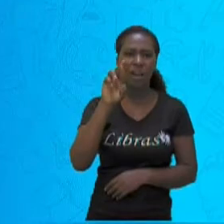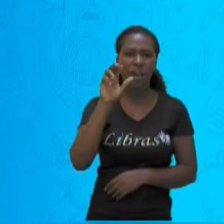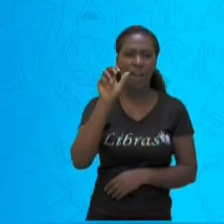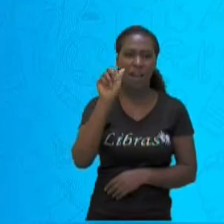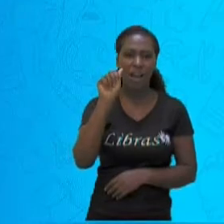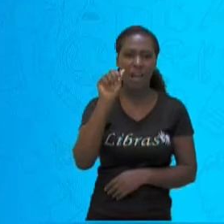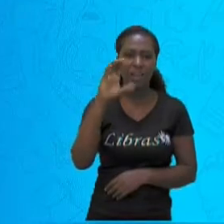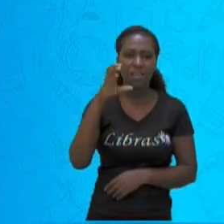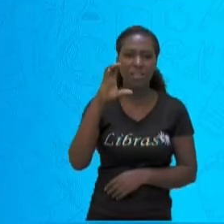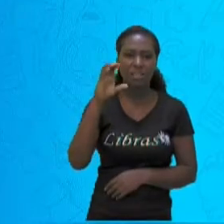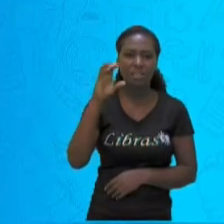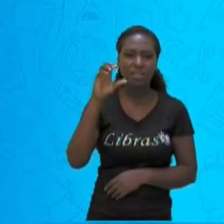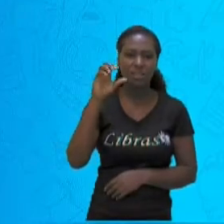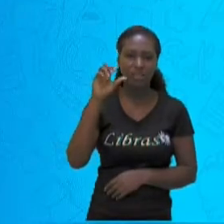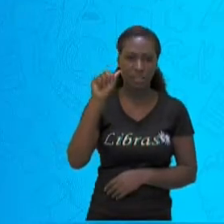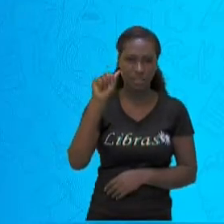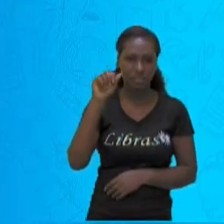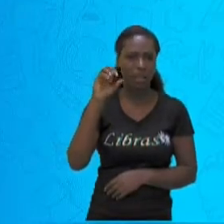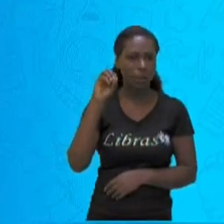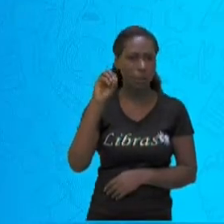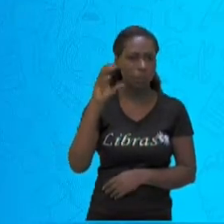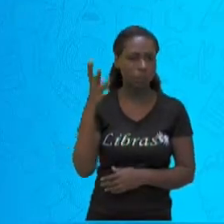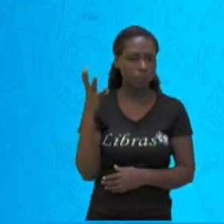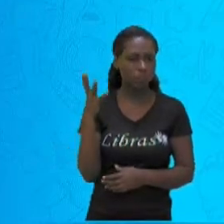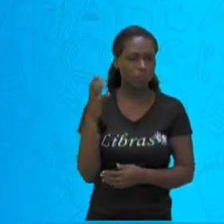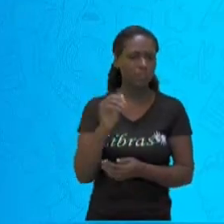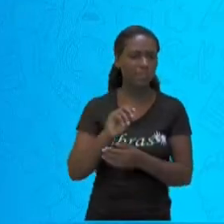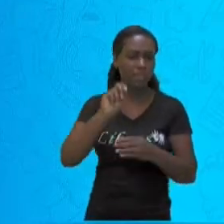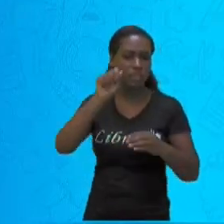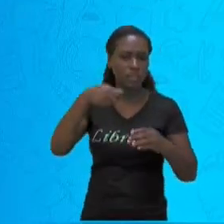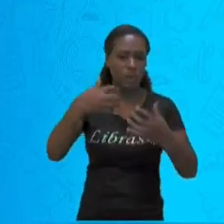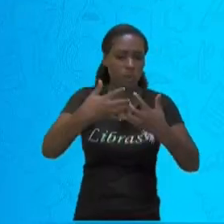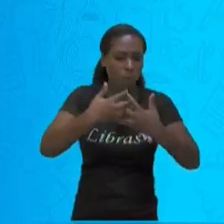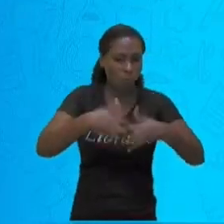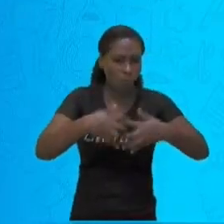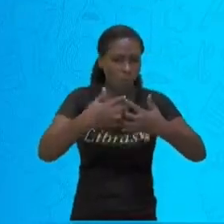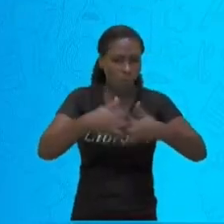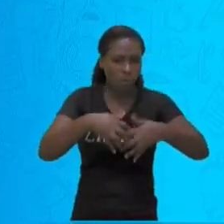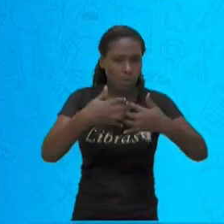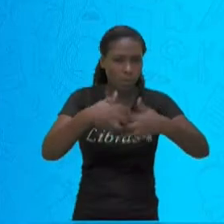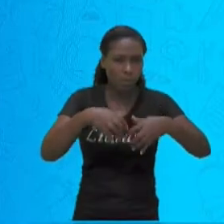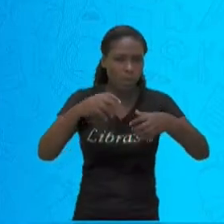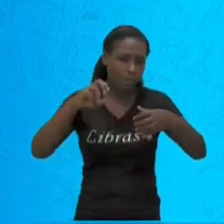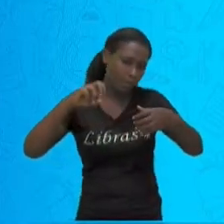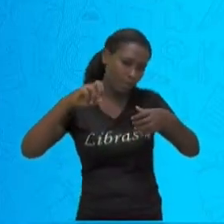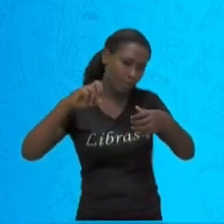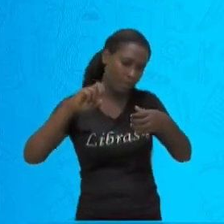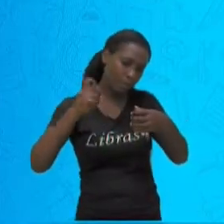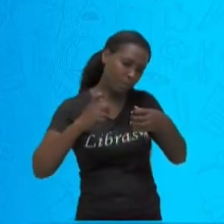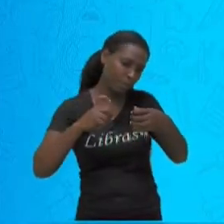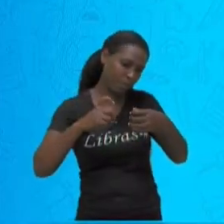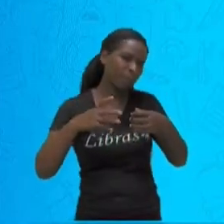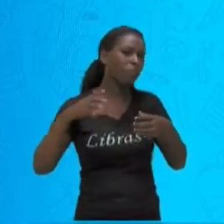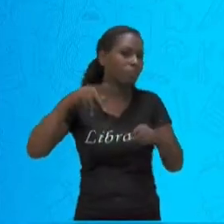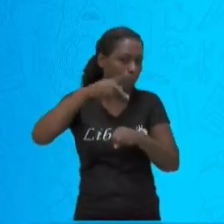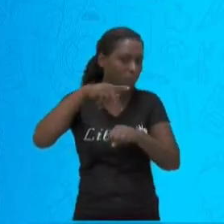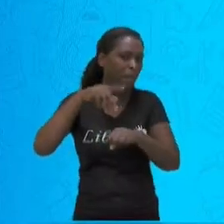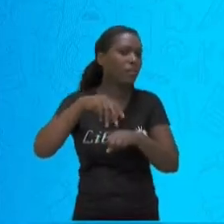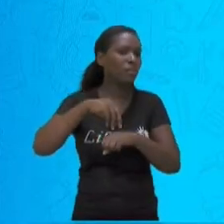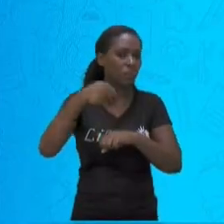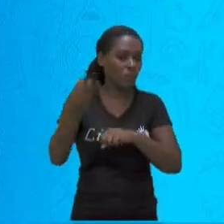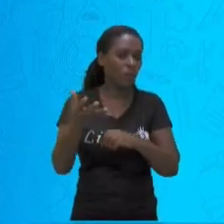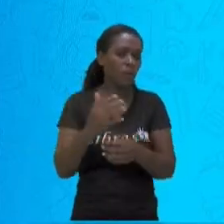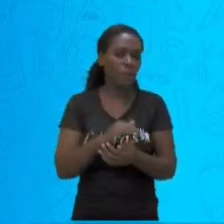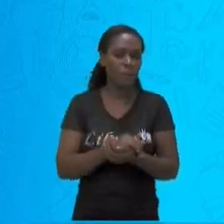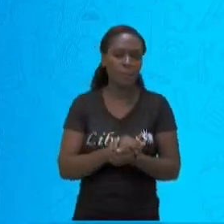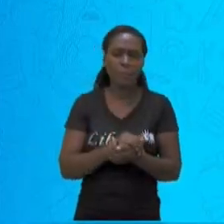Infelizmente, quando eu era bem menor, na escola, quando eu tinha a idade